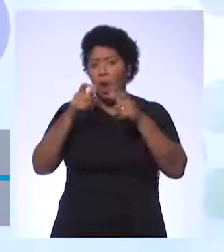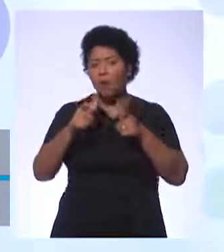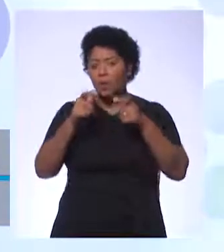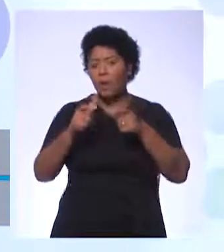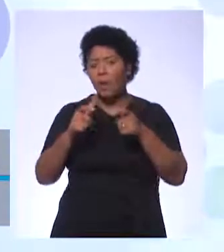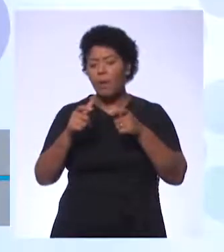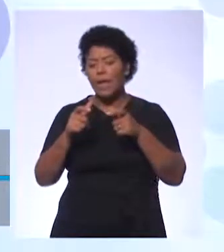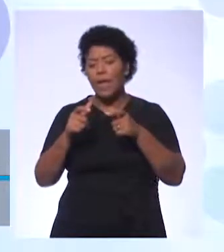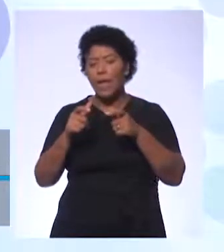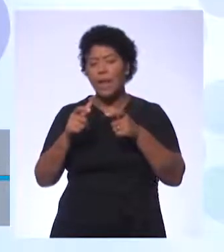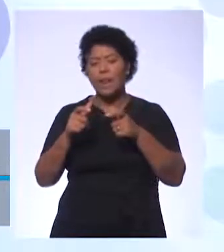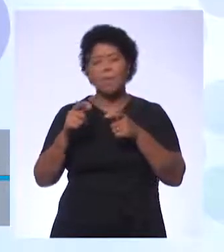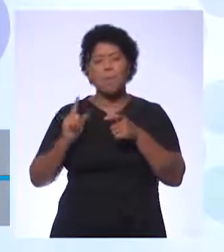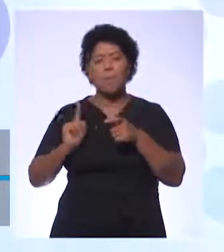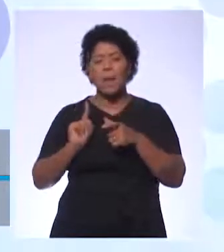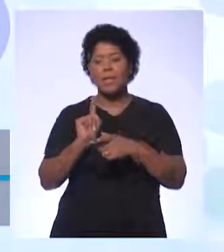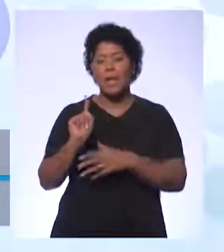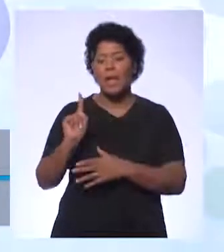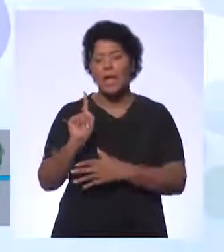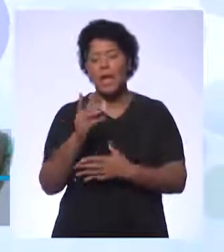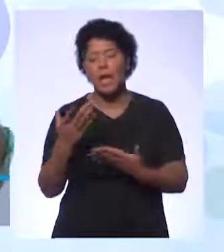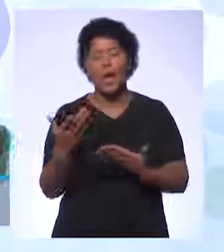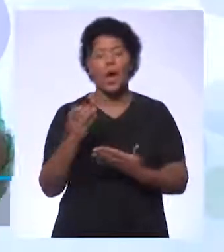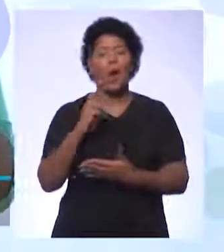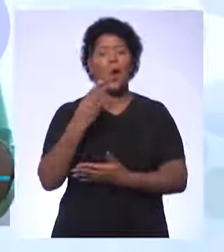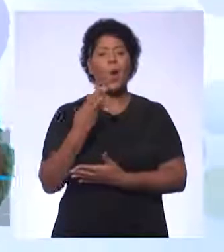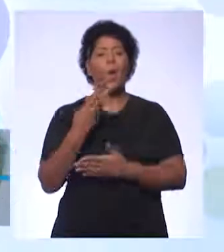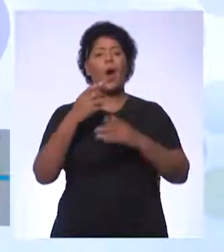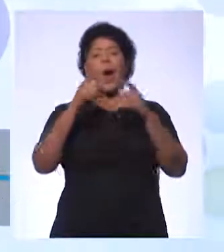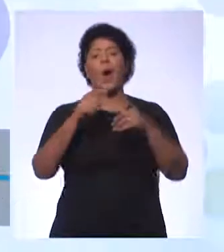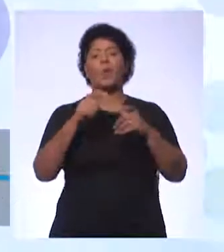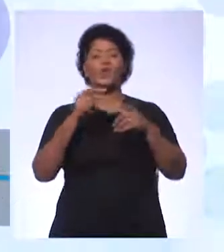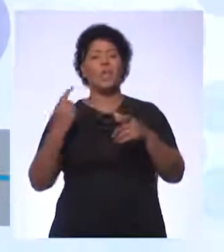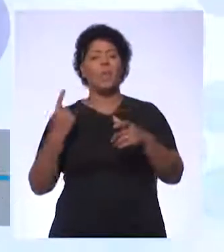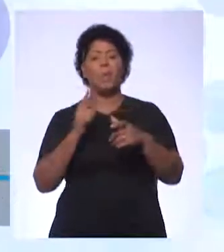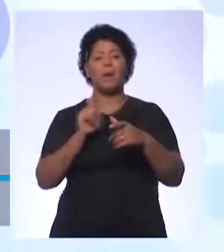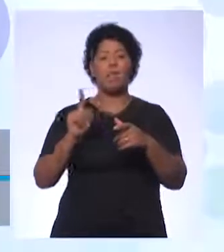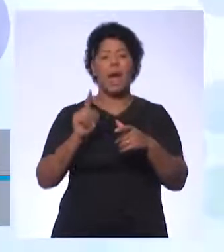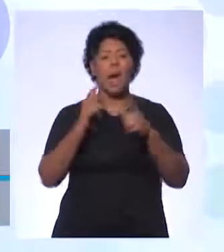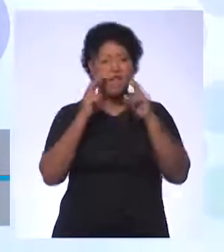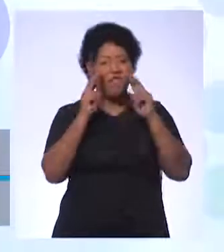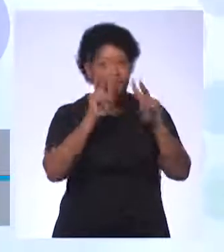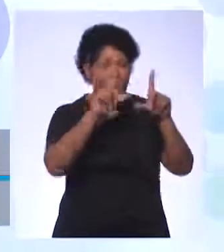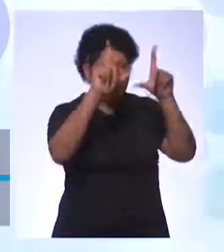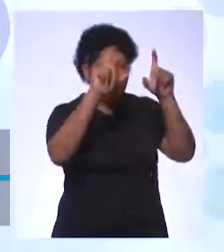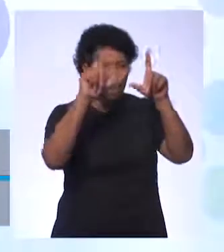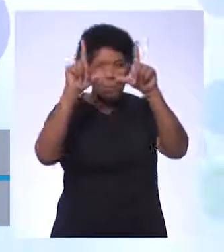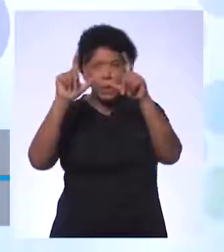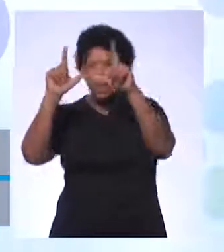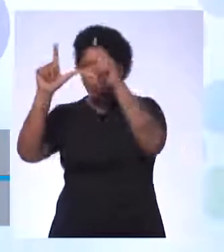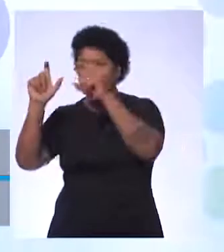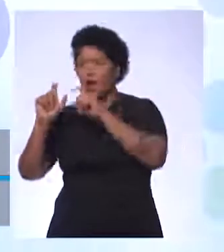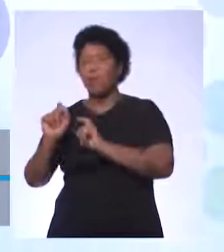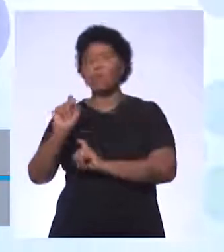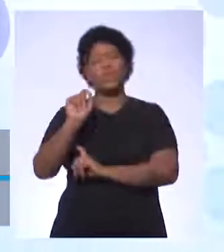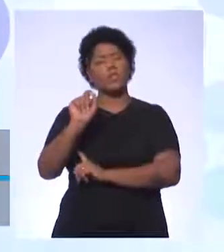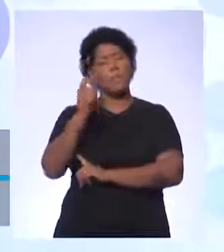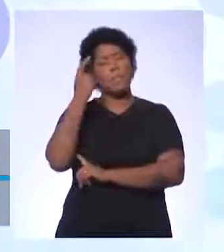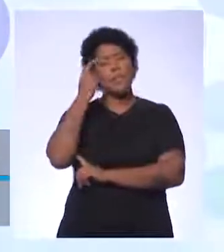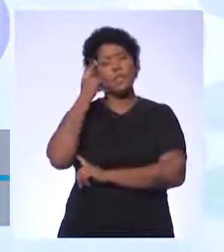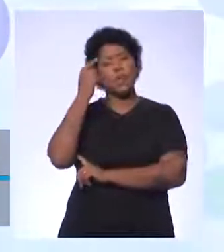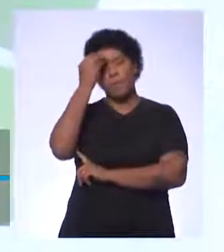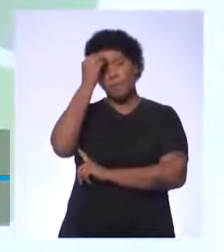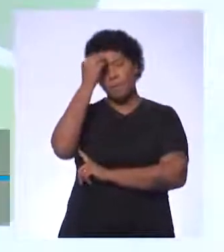os pontos turísticos ou um local muito bacana que ele deveria passar e fotografar? O que você pensa aí? Vem alguma coisa aí, alguma